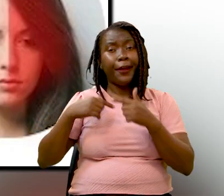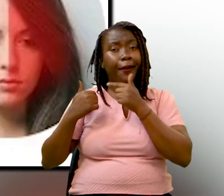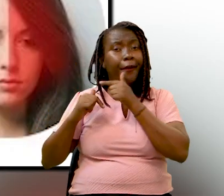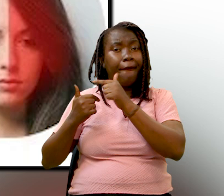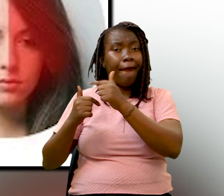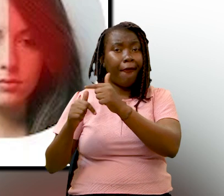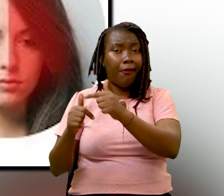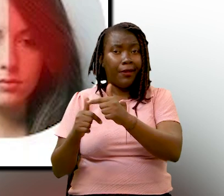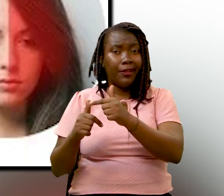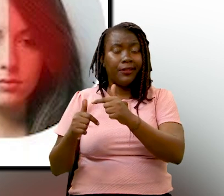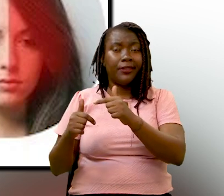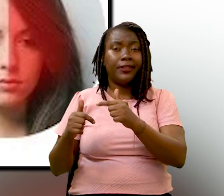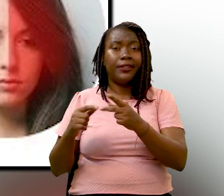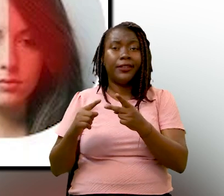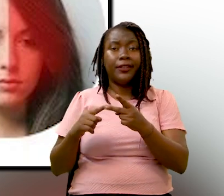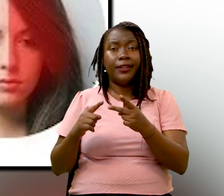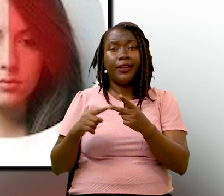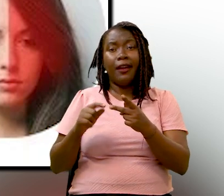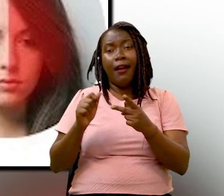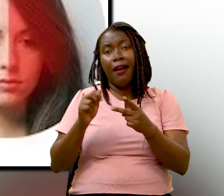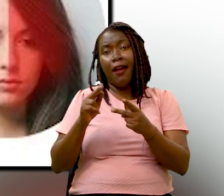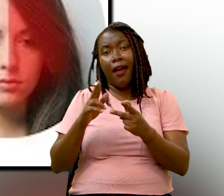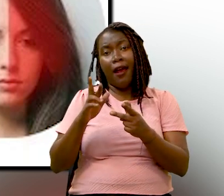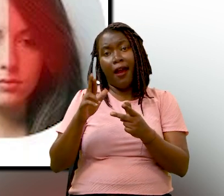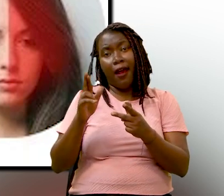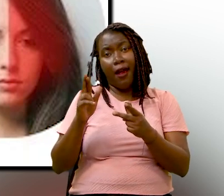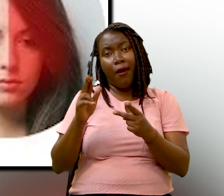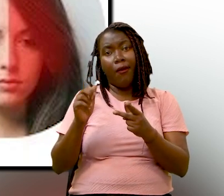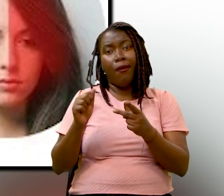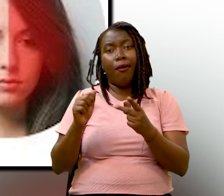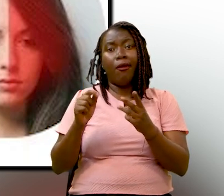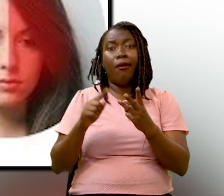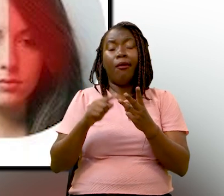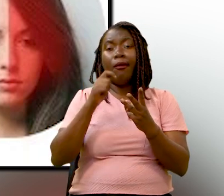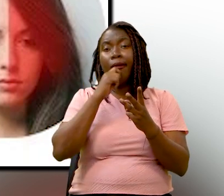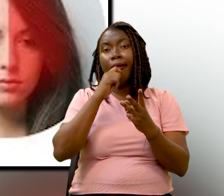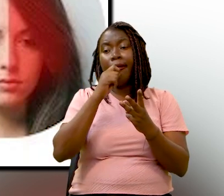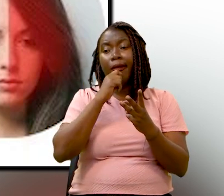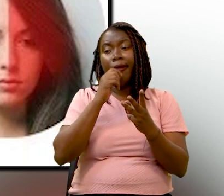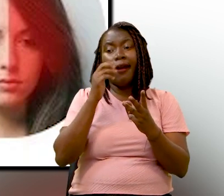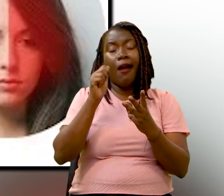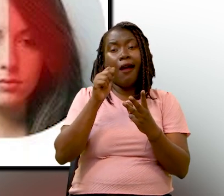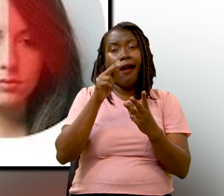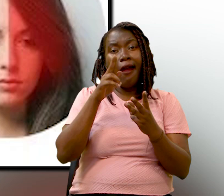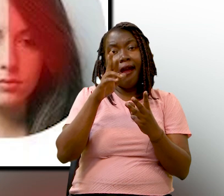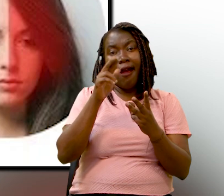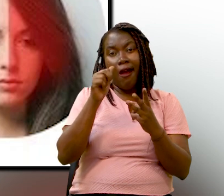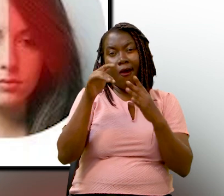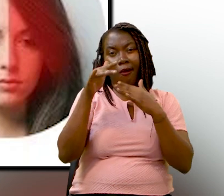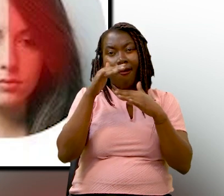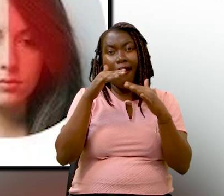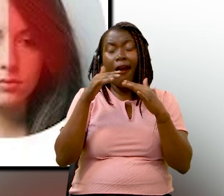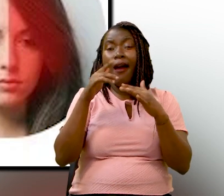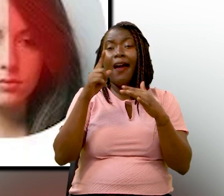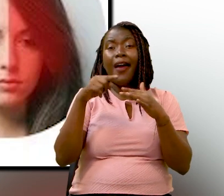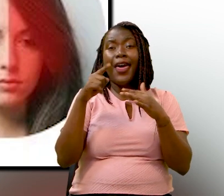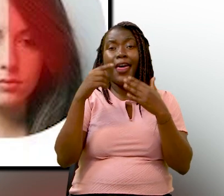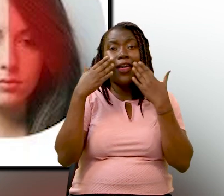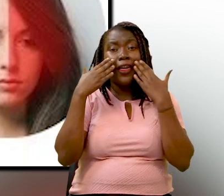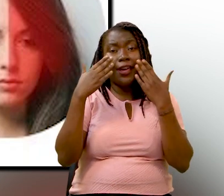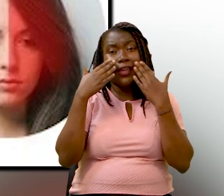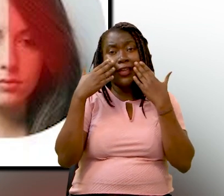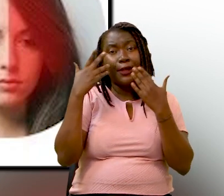clássicas, enxaquecas com aura, enxaqueca sem aura. Aura é aquela manifestação